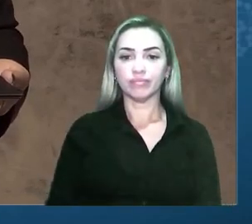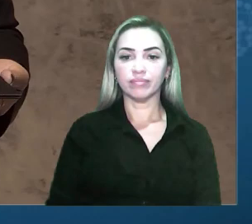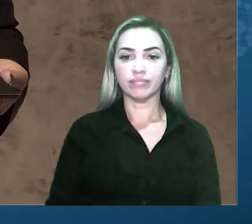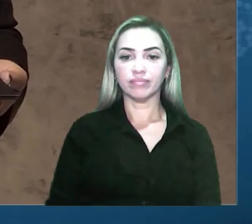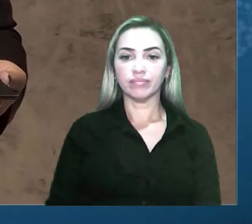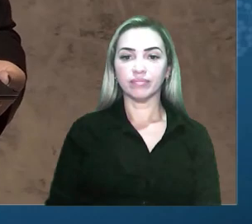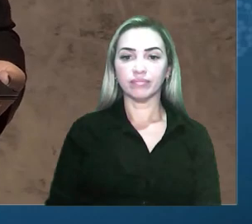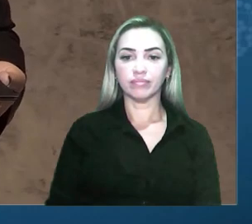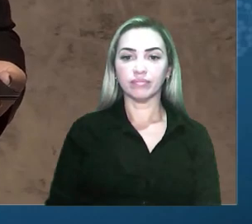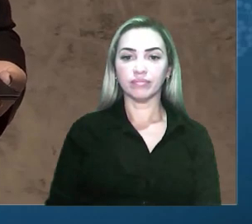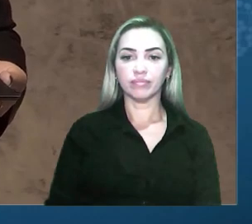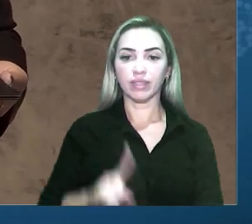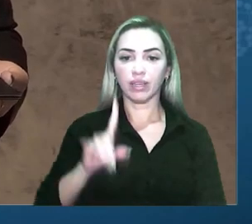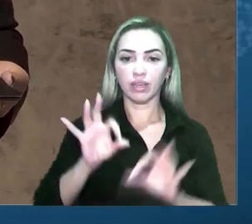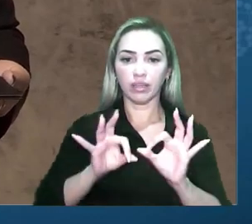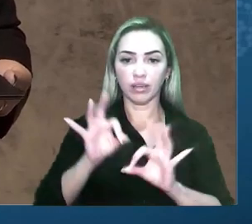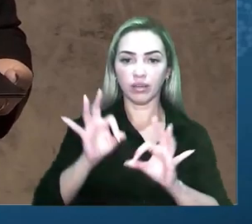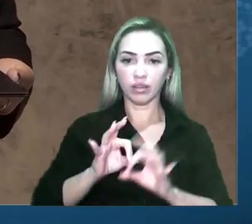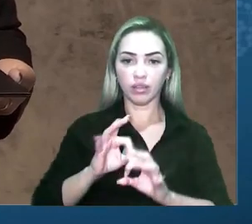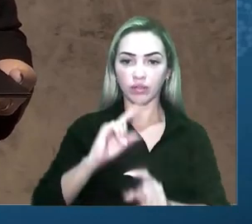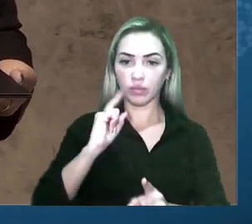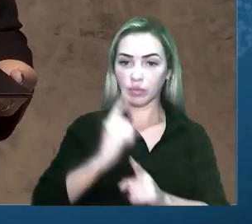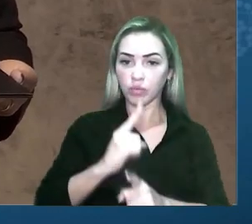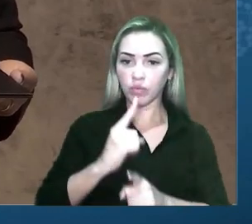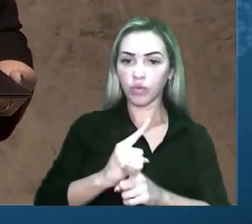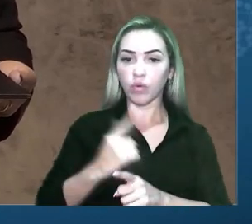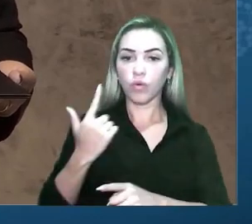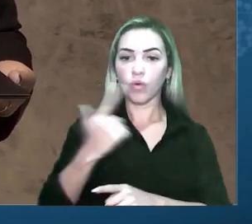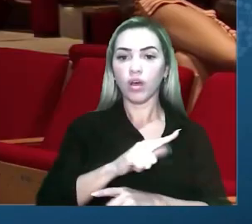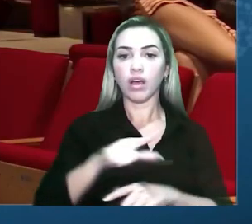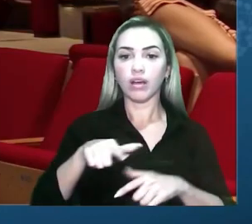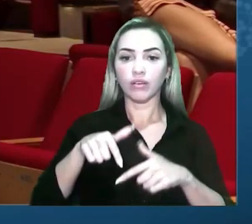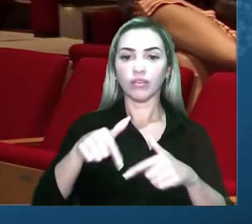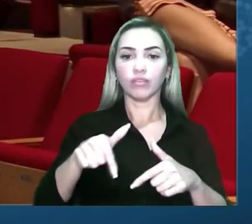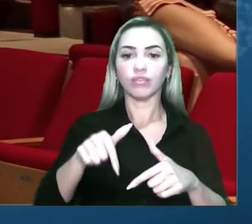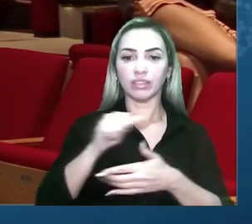Evaluation of the Effect of Antifungal Activity with MABS.